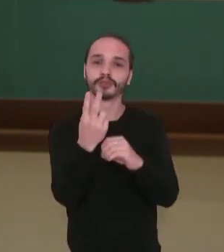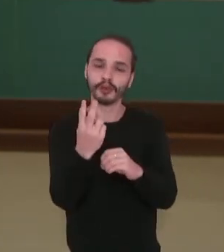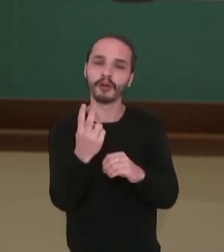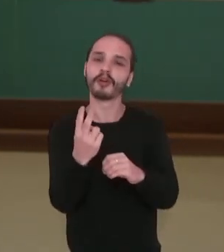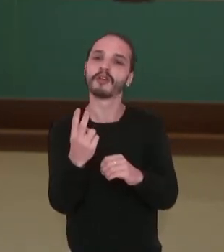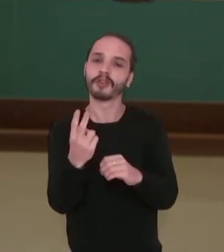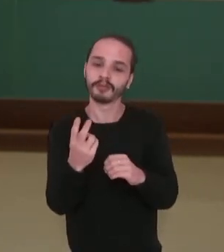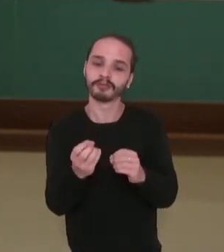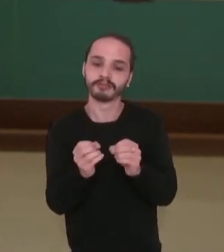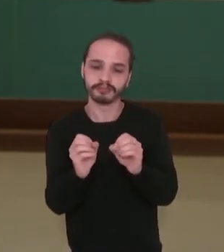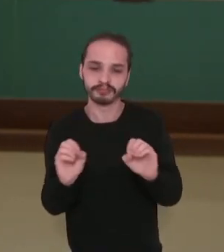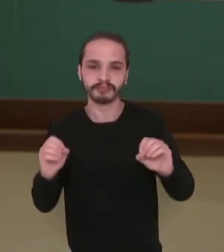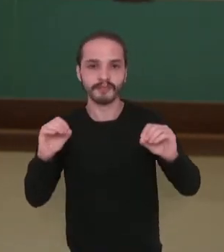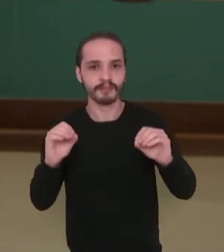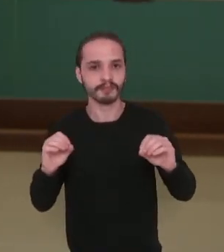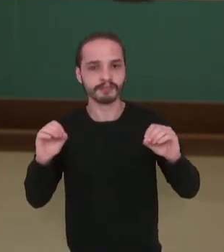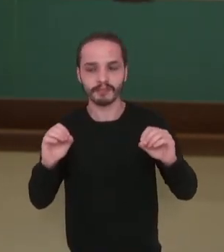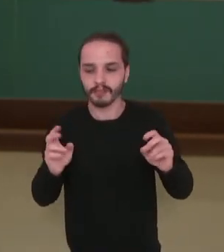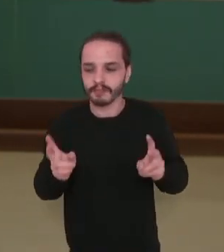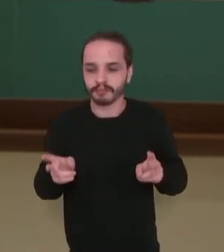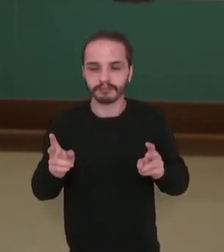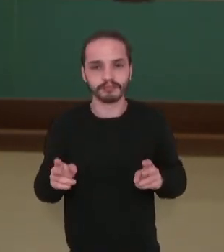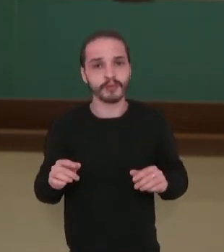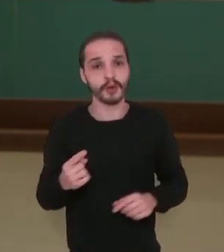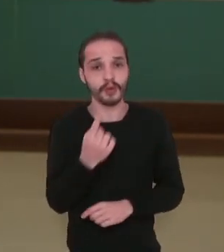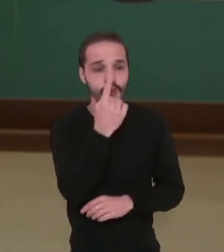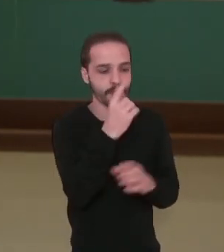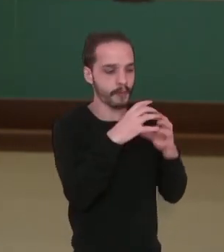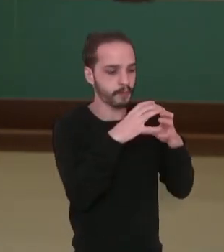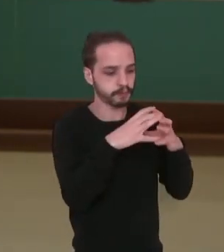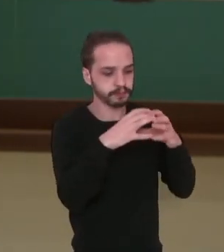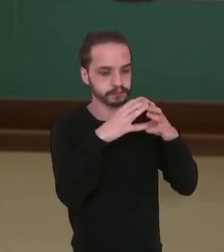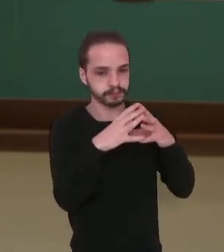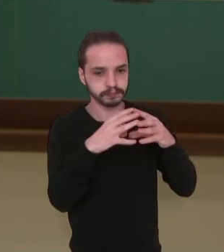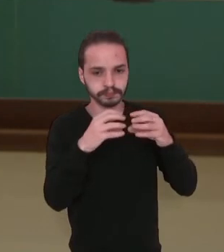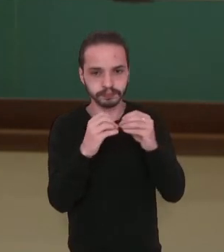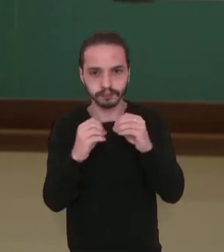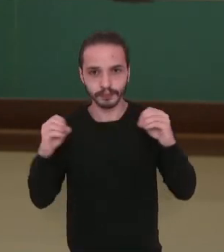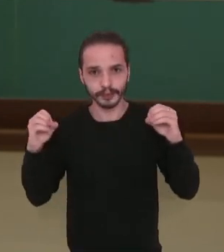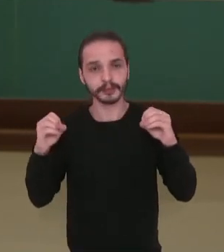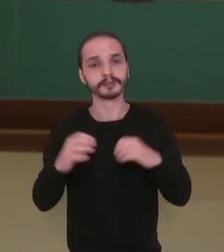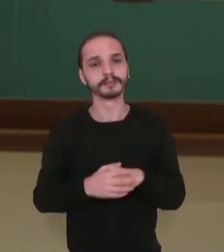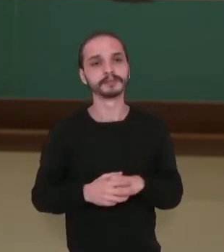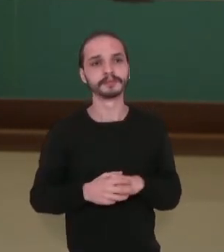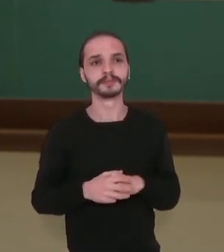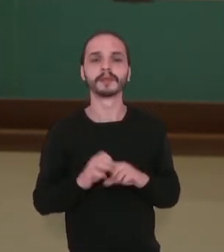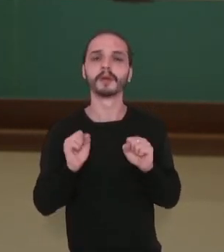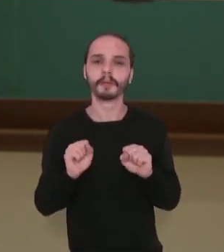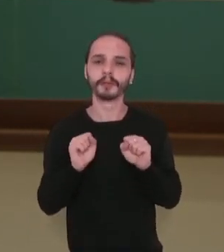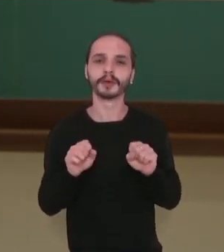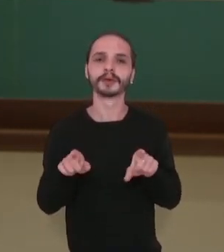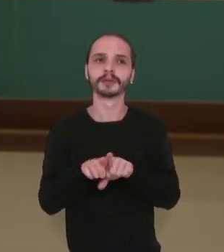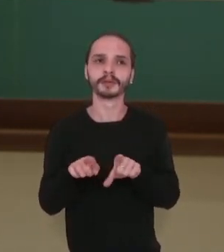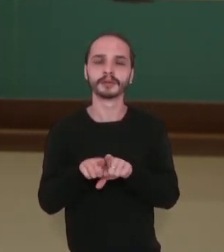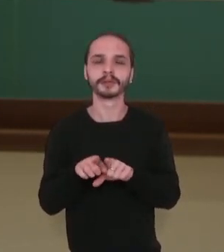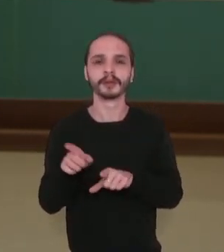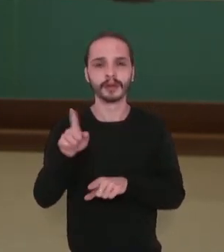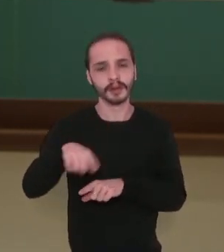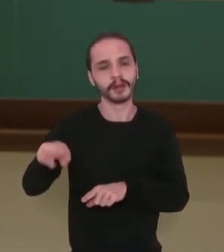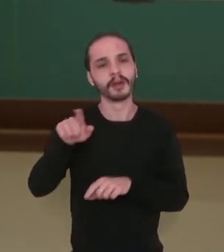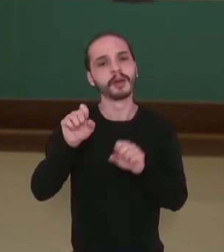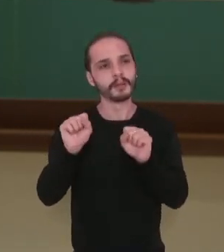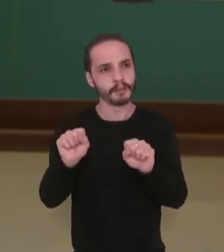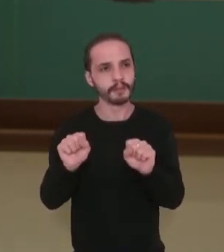que deram origem a partir de uma única bactéria, né? Também eles podem se reproduzir, elas podem